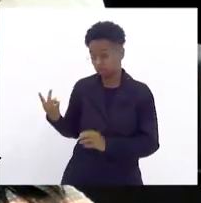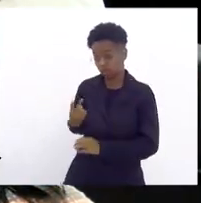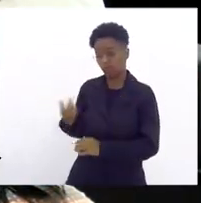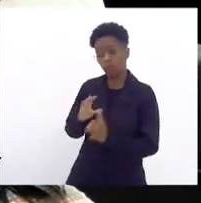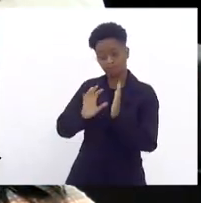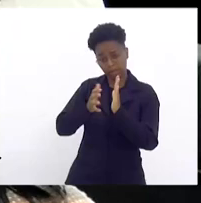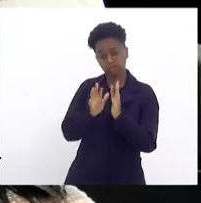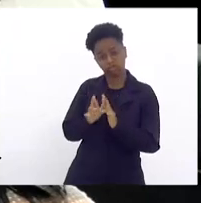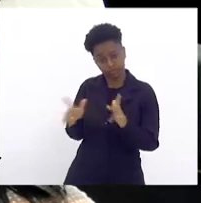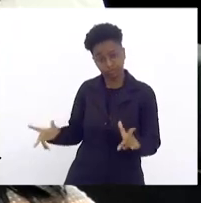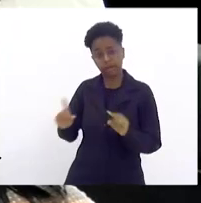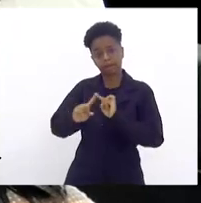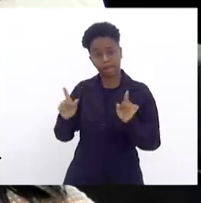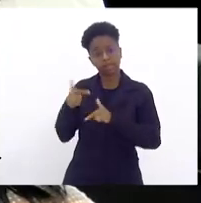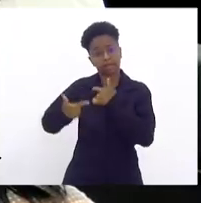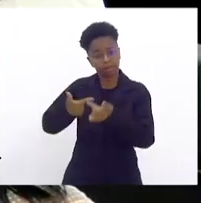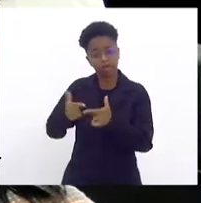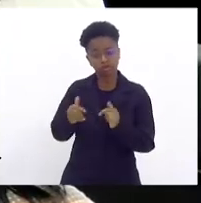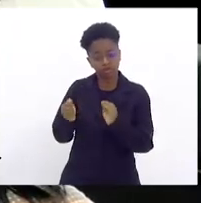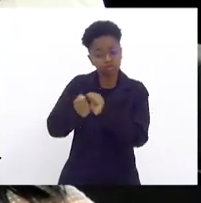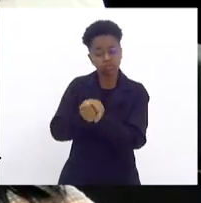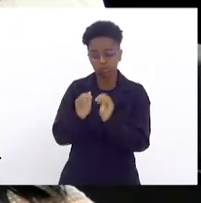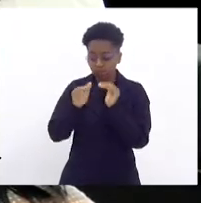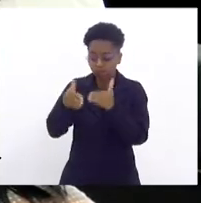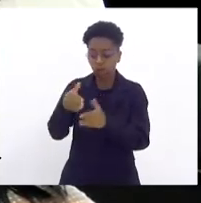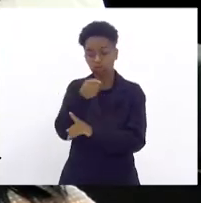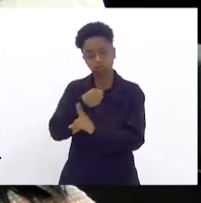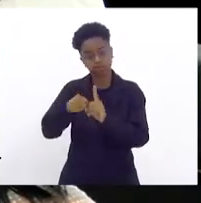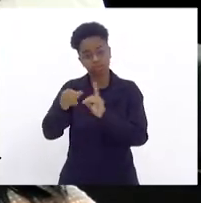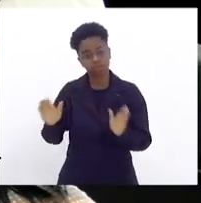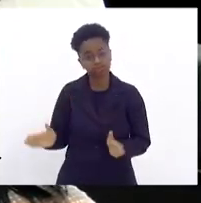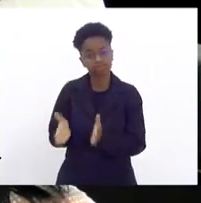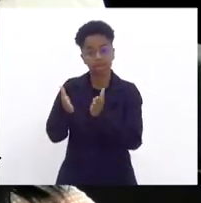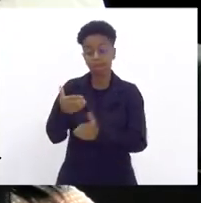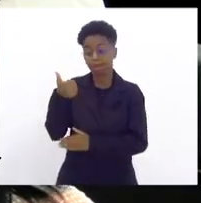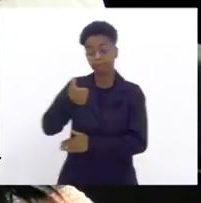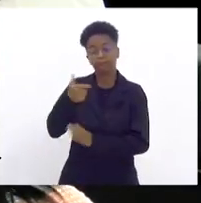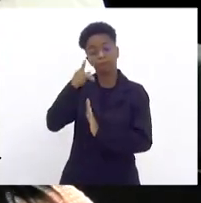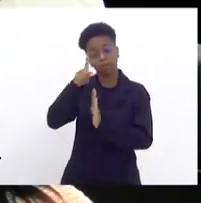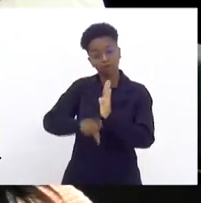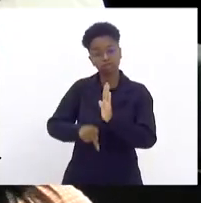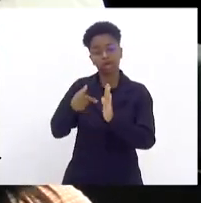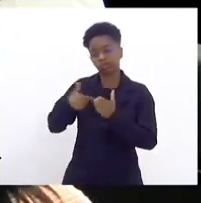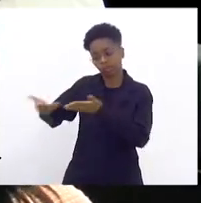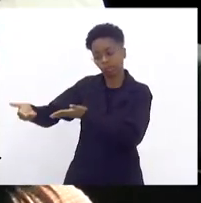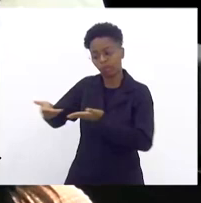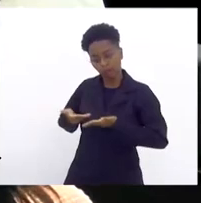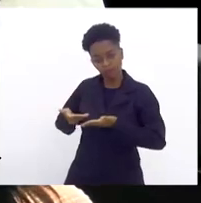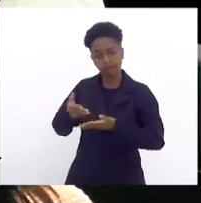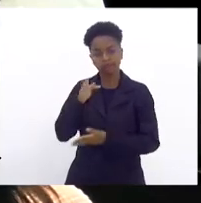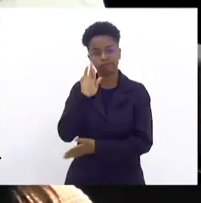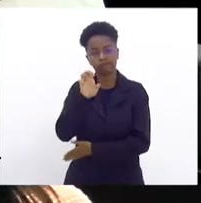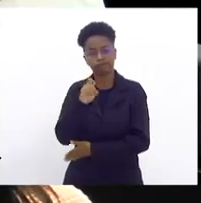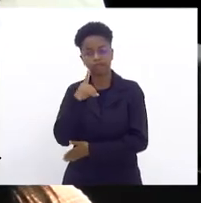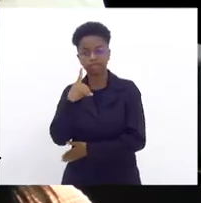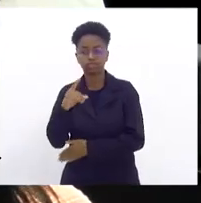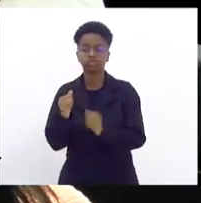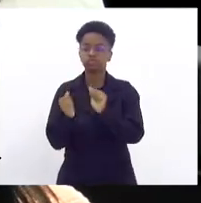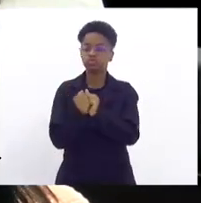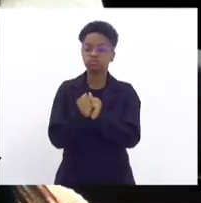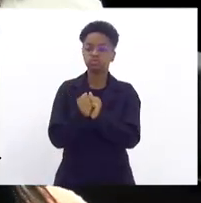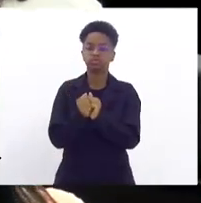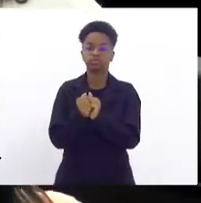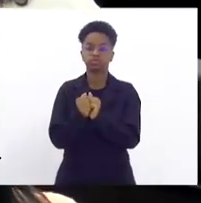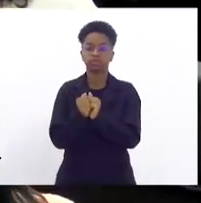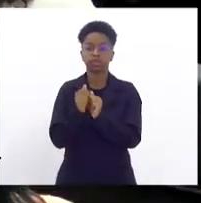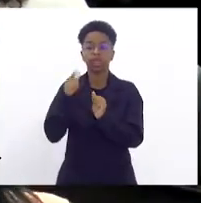aqui na mesa estamos trabalhando em prol da sociedade um dos primeiros projetos eu fiz questão de convidar o Fred para estar comigo que é